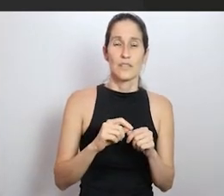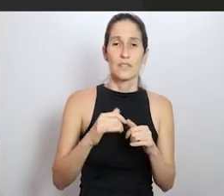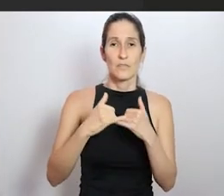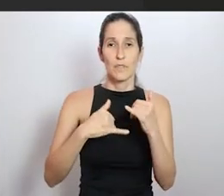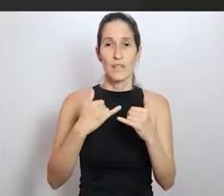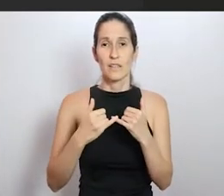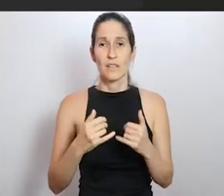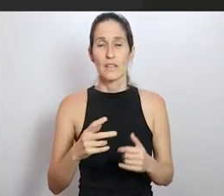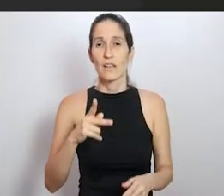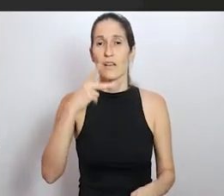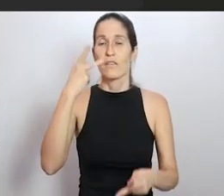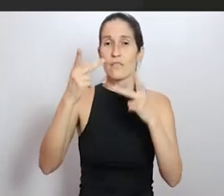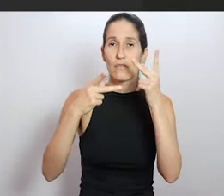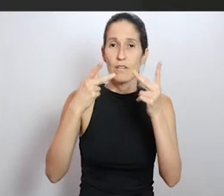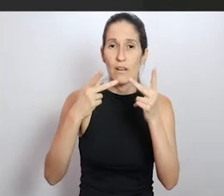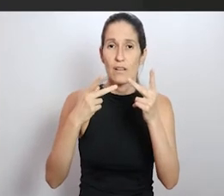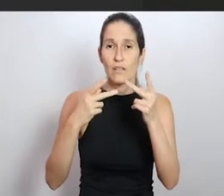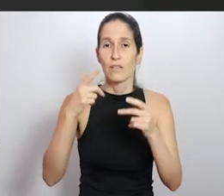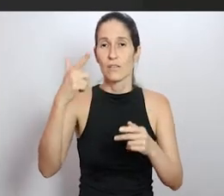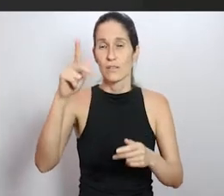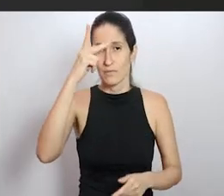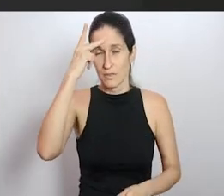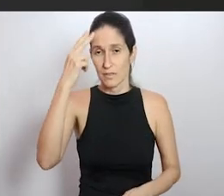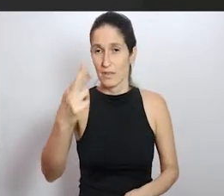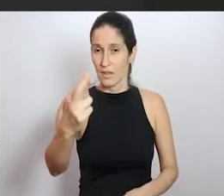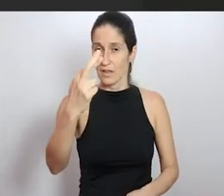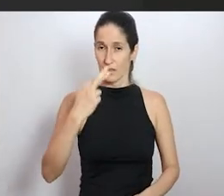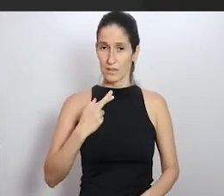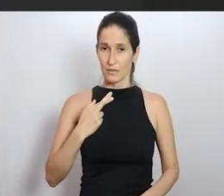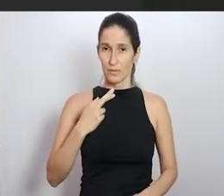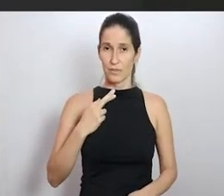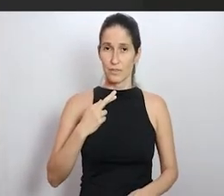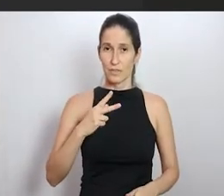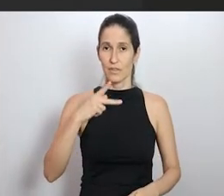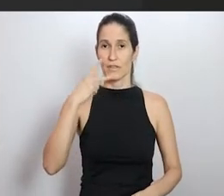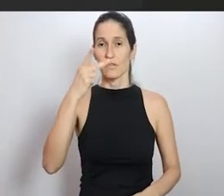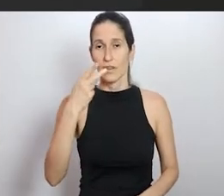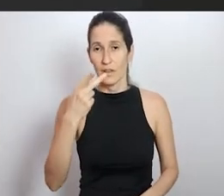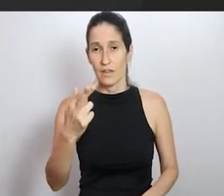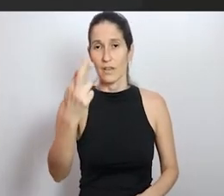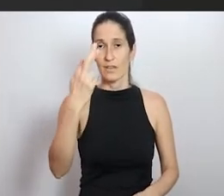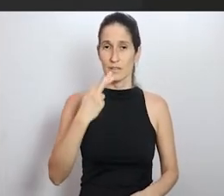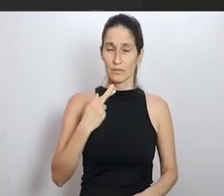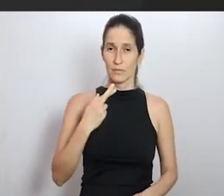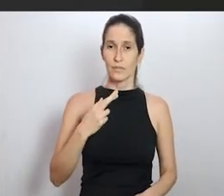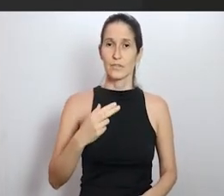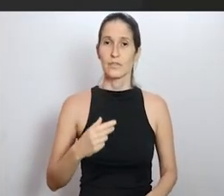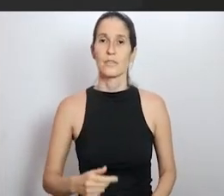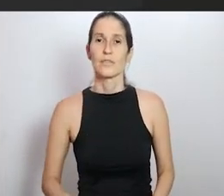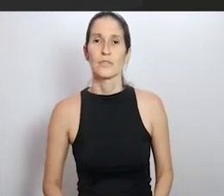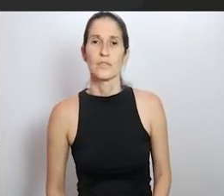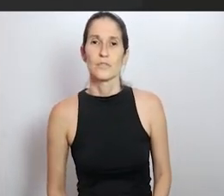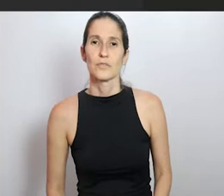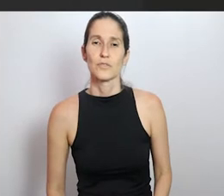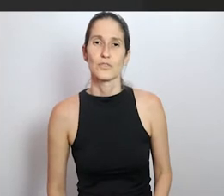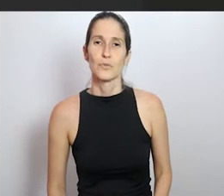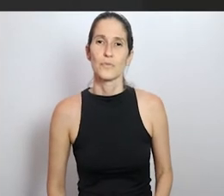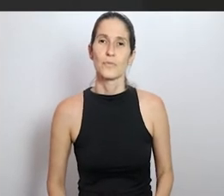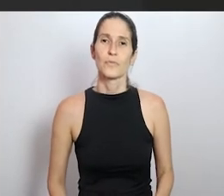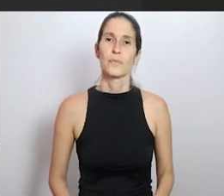aquele que a deixa, antes de ser chamada de deixa, ela era chamada, aquela